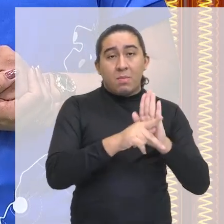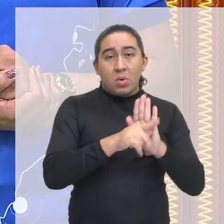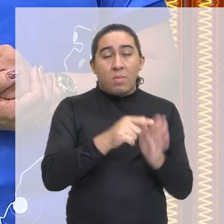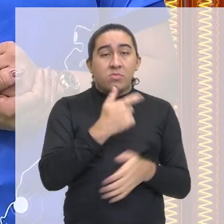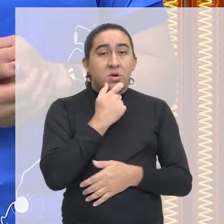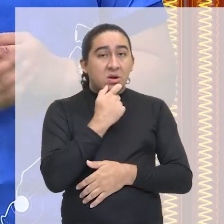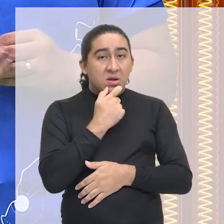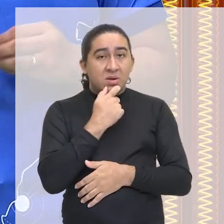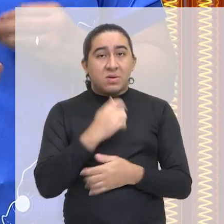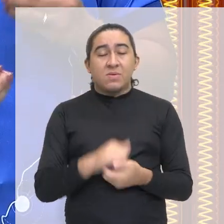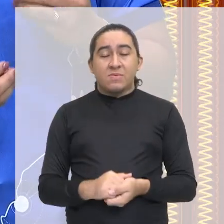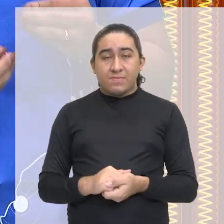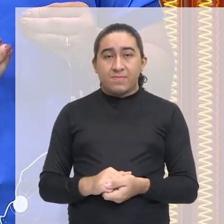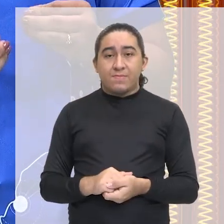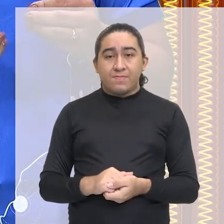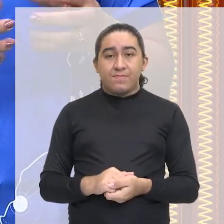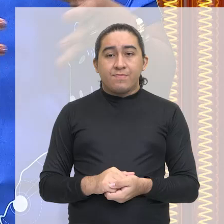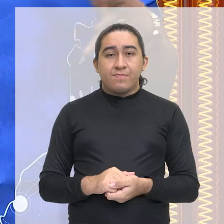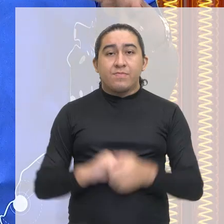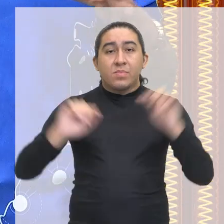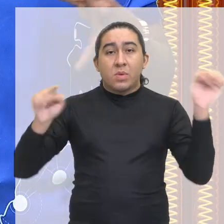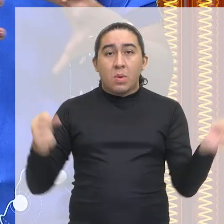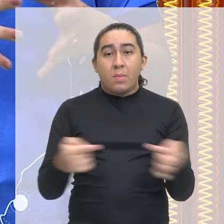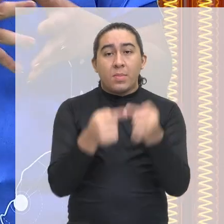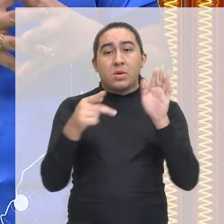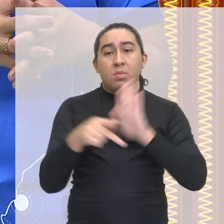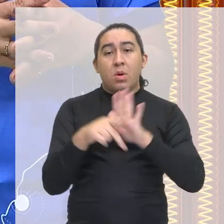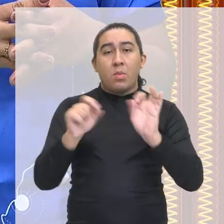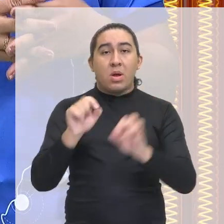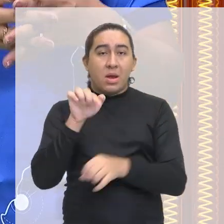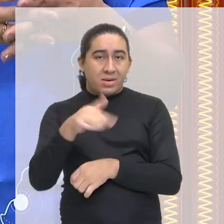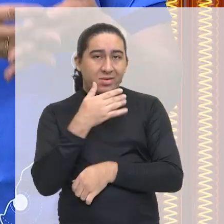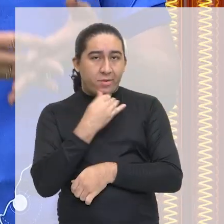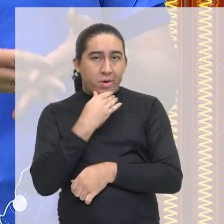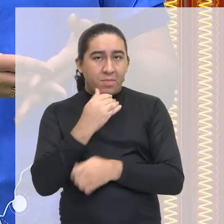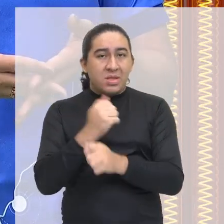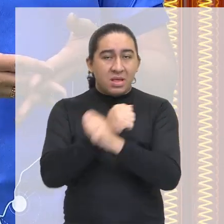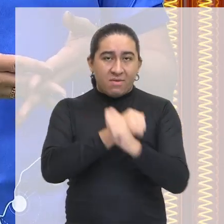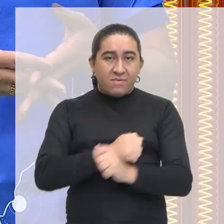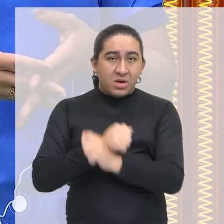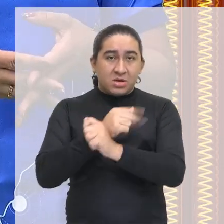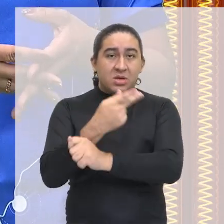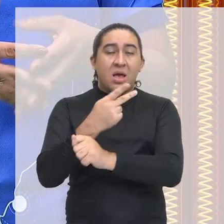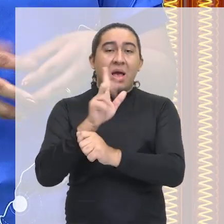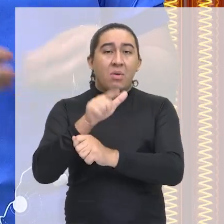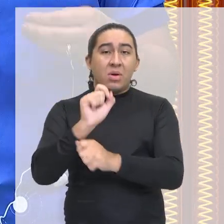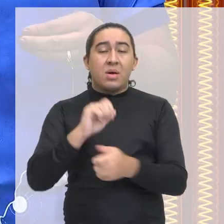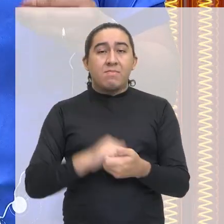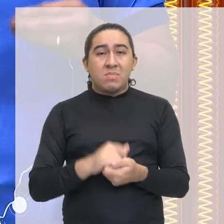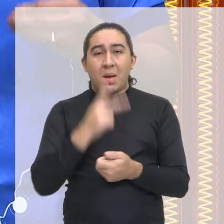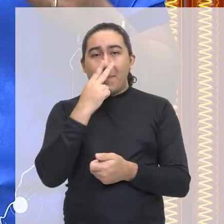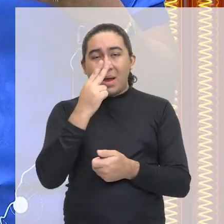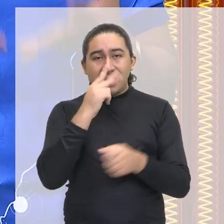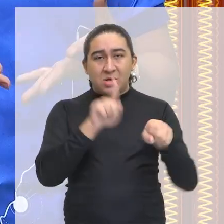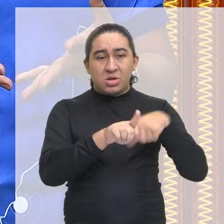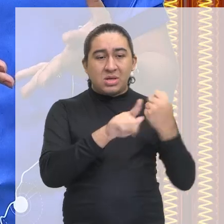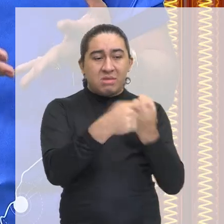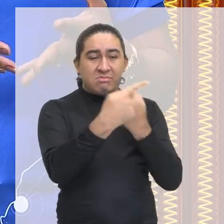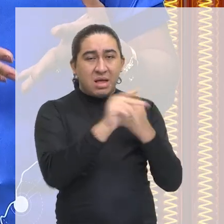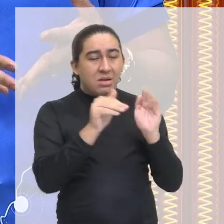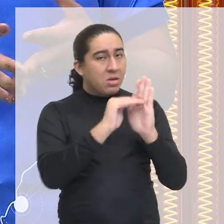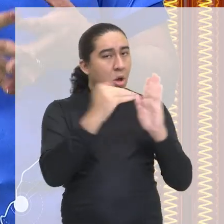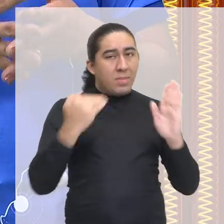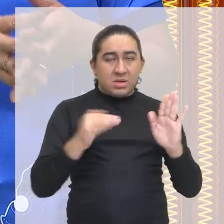políticas britânicas. Essas questões vão estar ali alinhadas ao que o Gandhi ele vai defender como a questão de desobediência